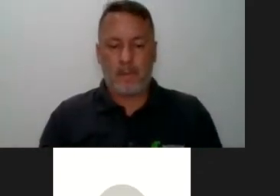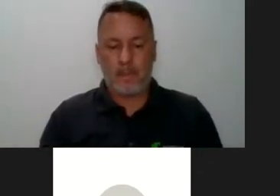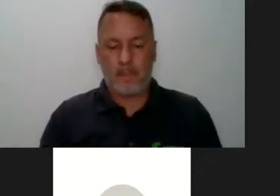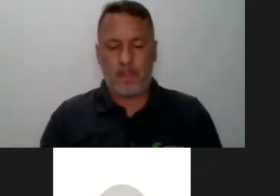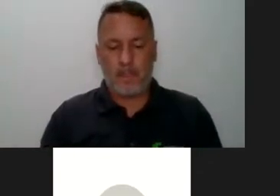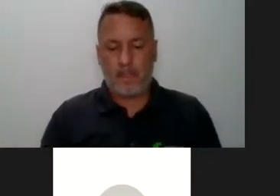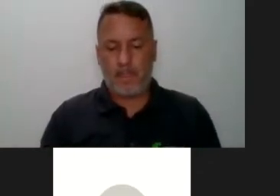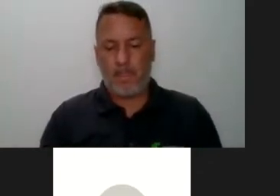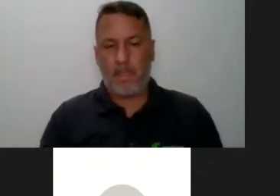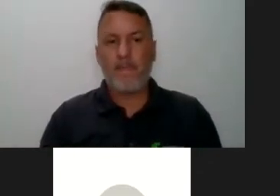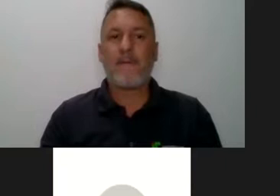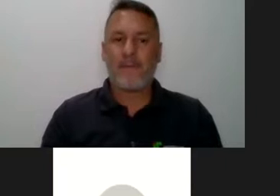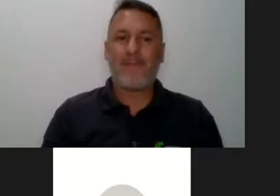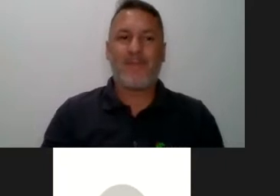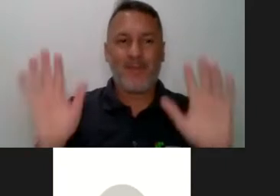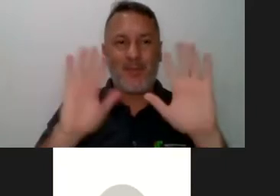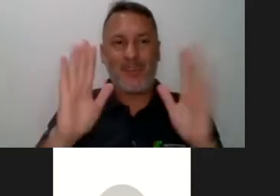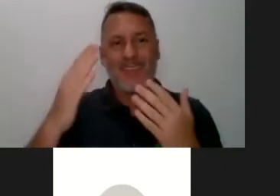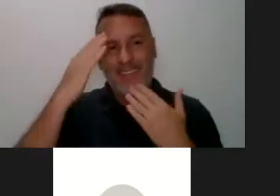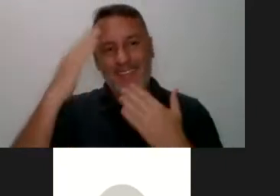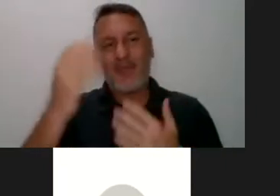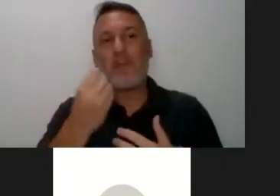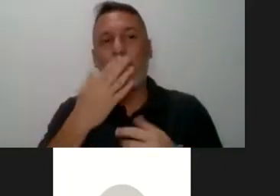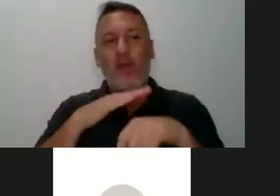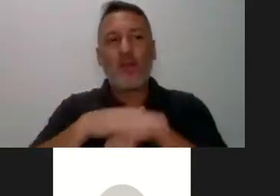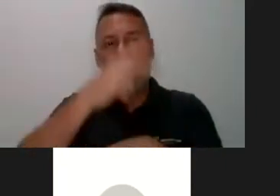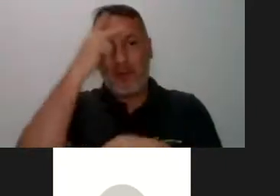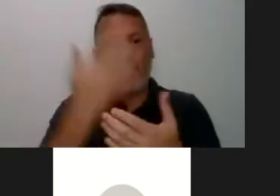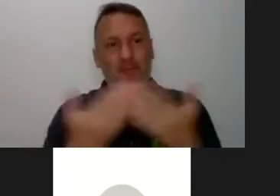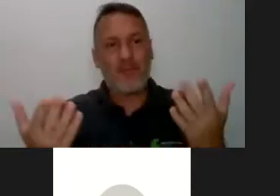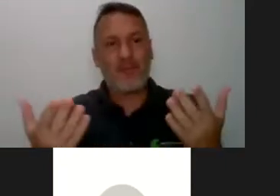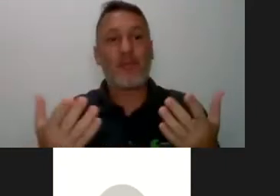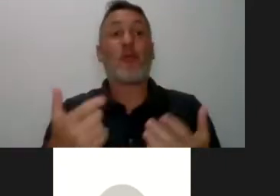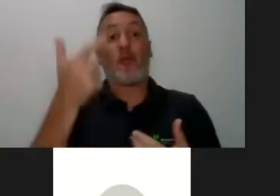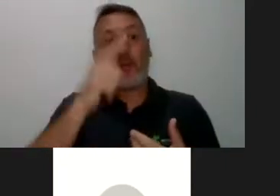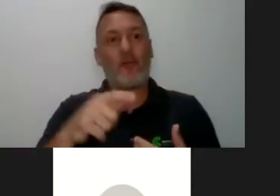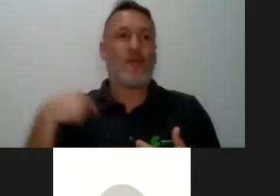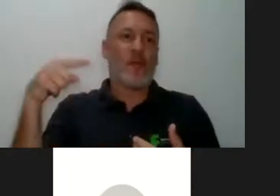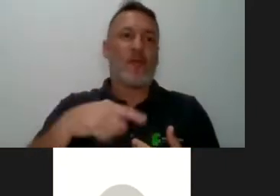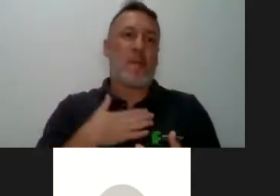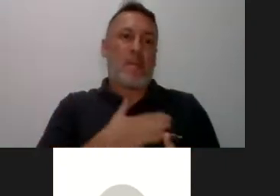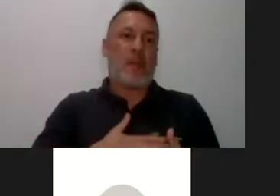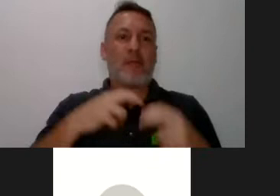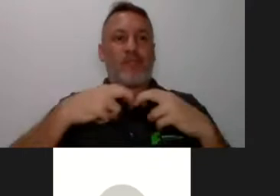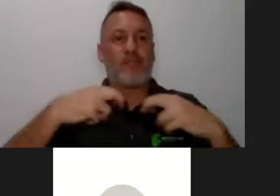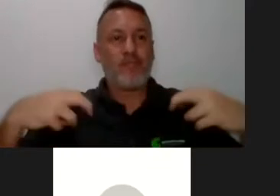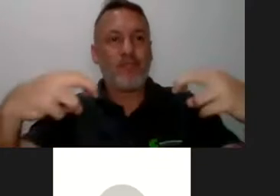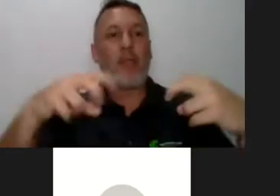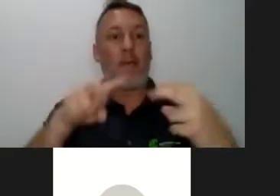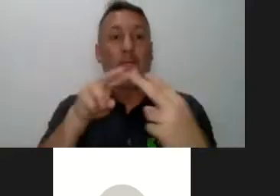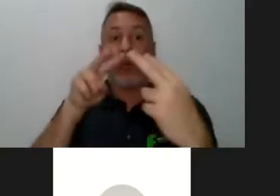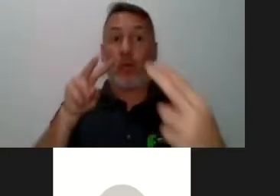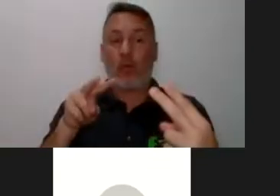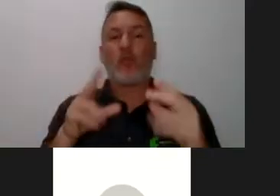Olá, boa noite a todos e todas. É um grande prazer estar novamente aqui nessa mesa virtual.